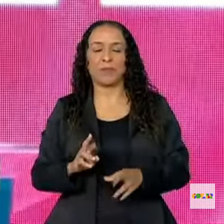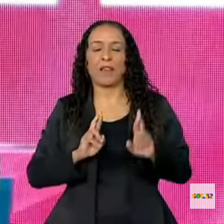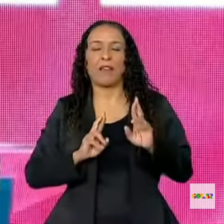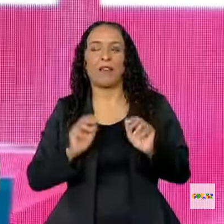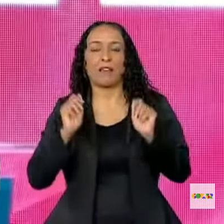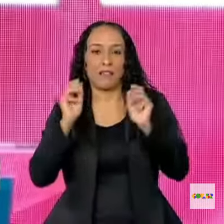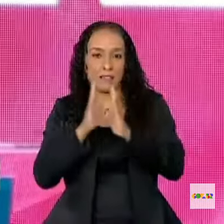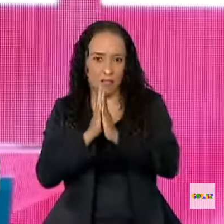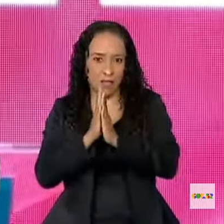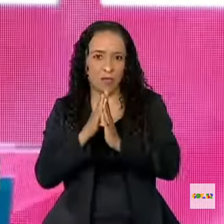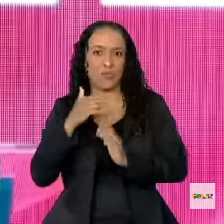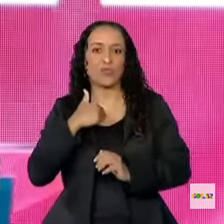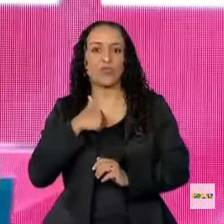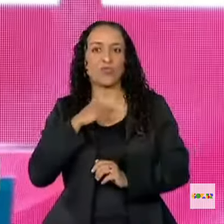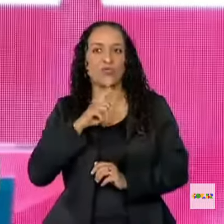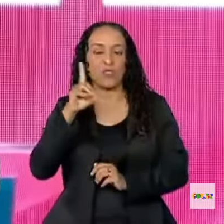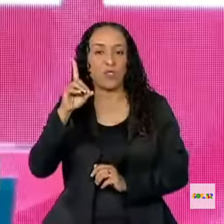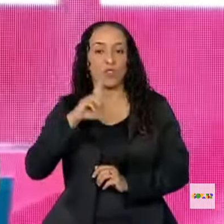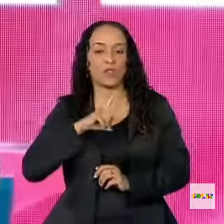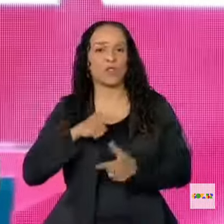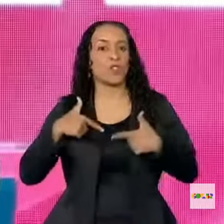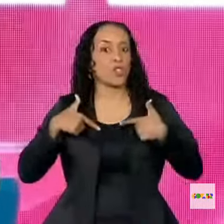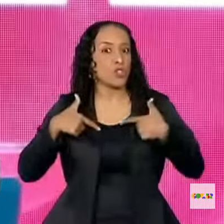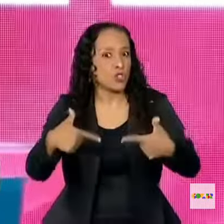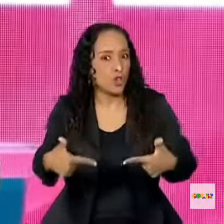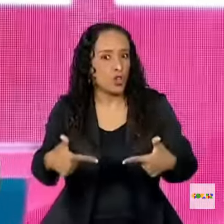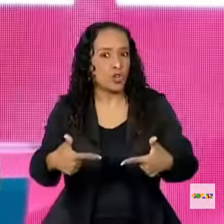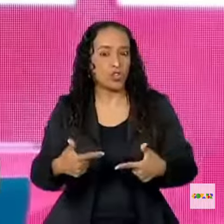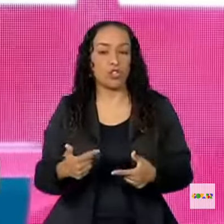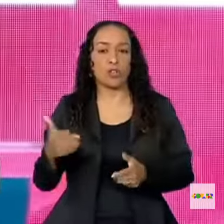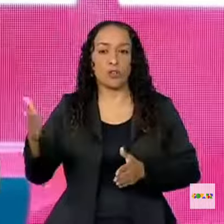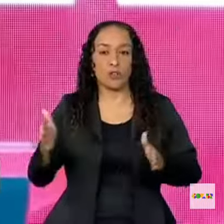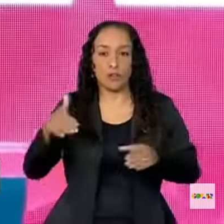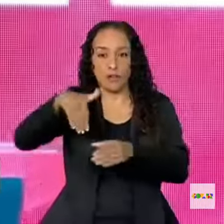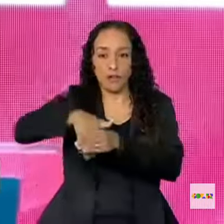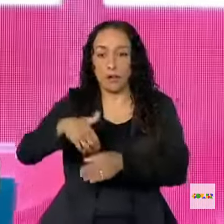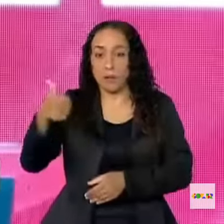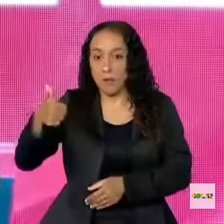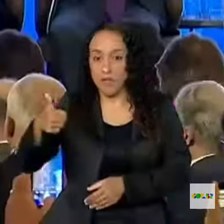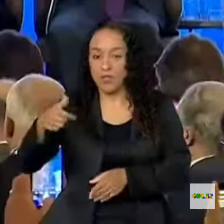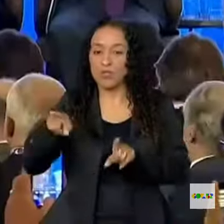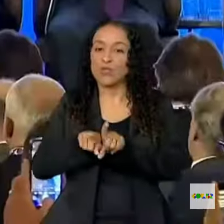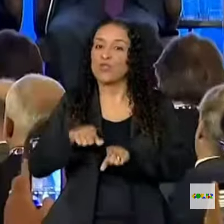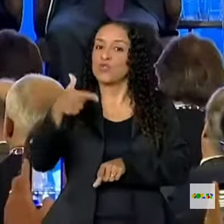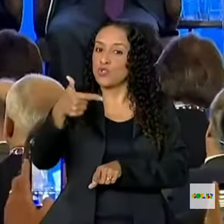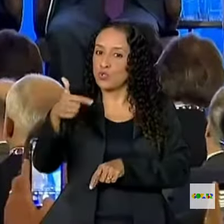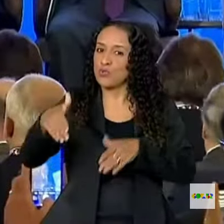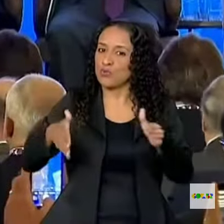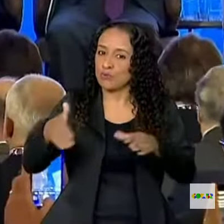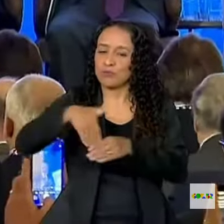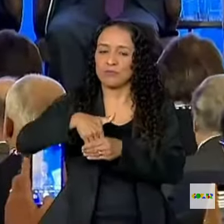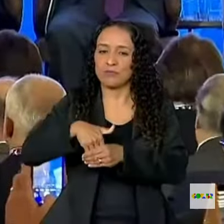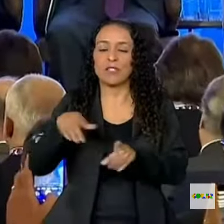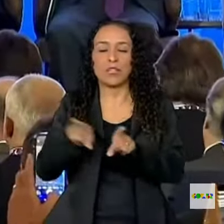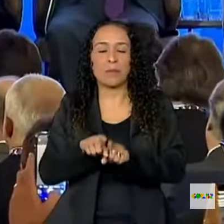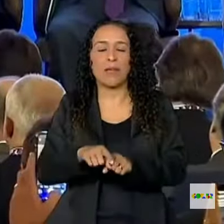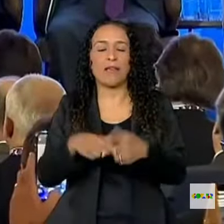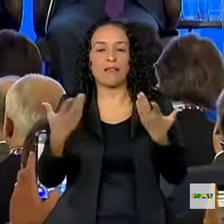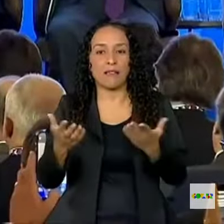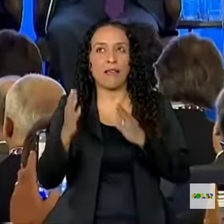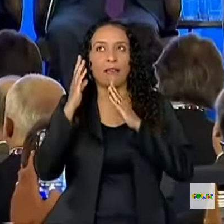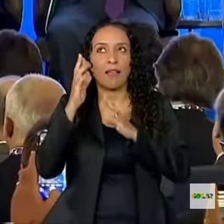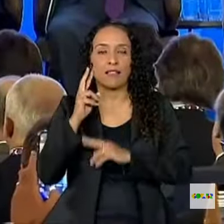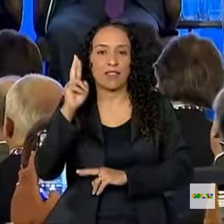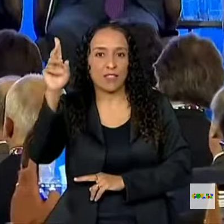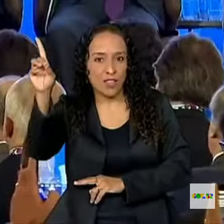eu tive muita sorte no meus dois primeiros mandatos e Graças a Deus eu estou tendo sorte no meu